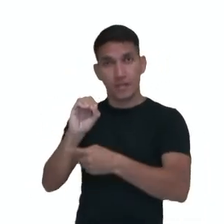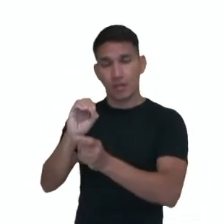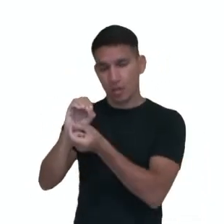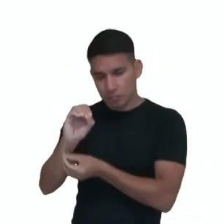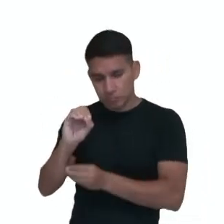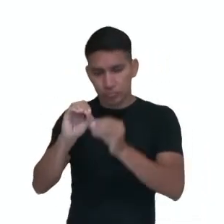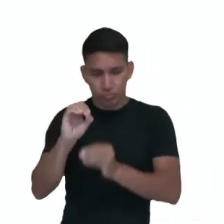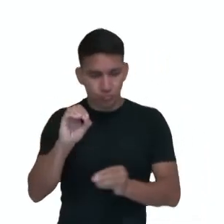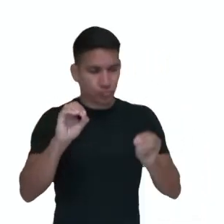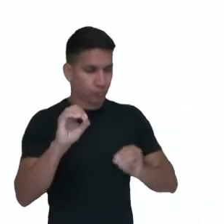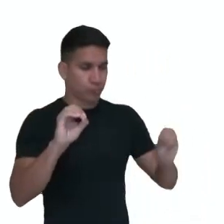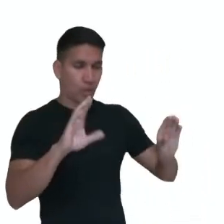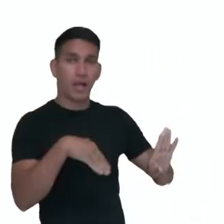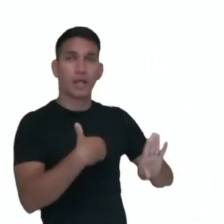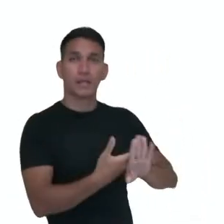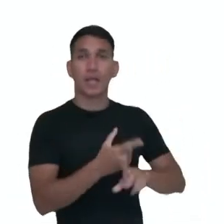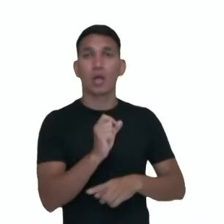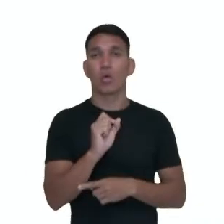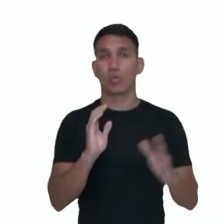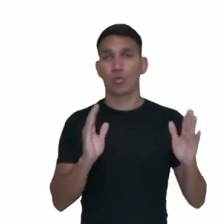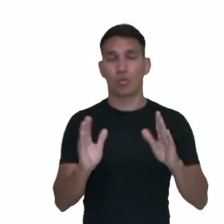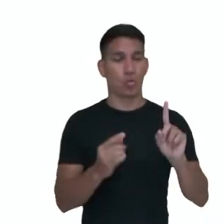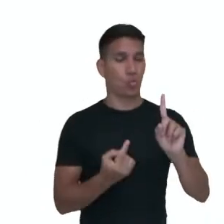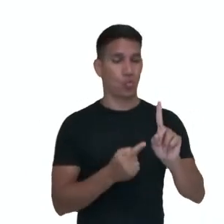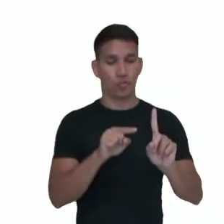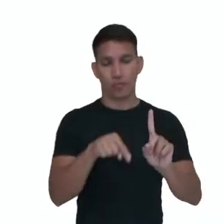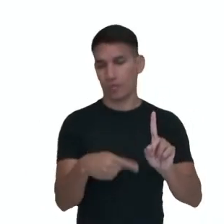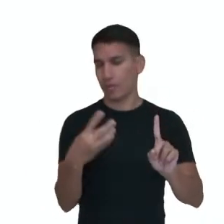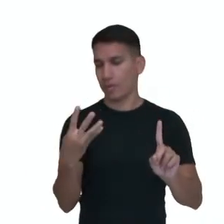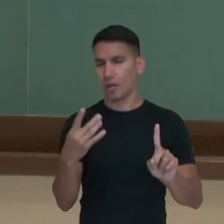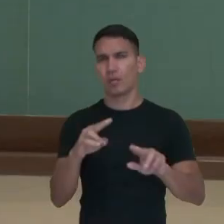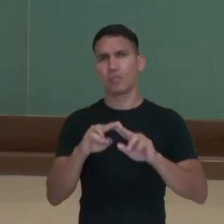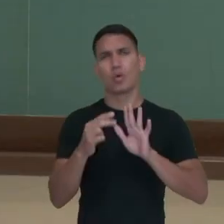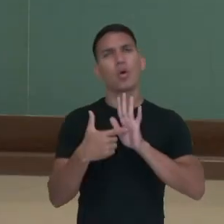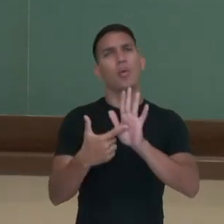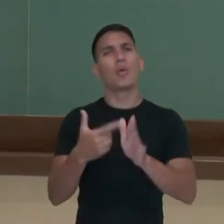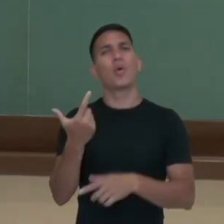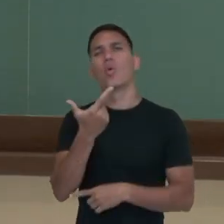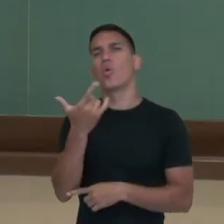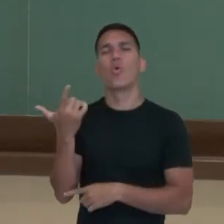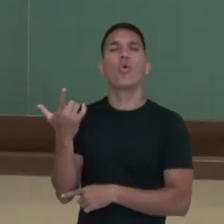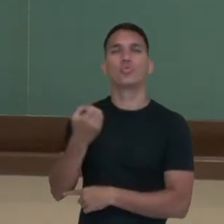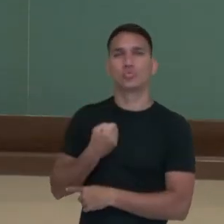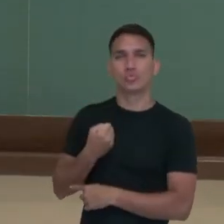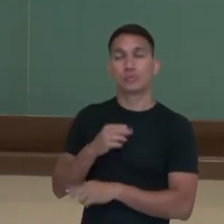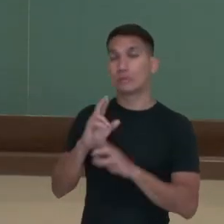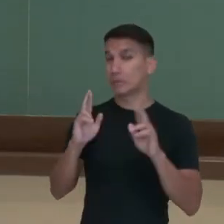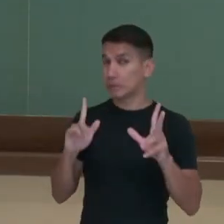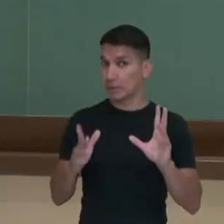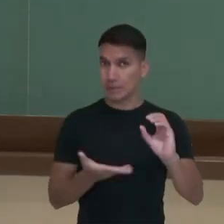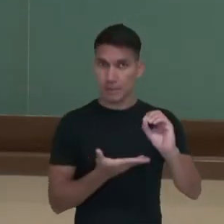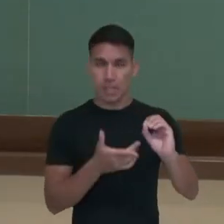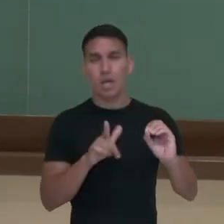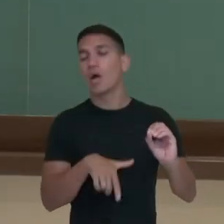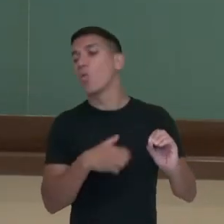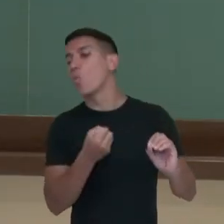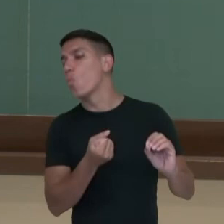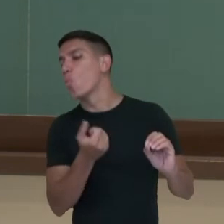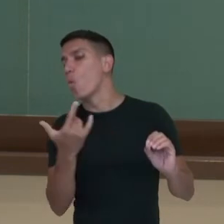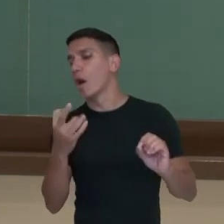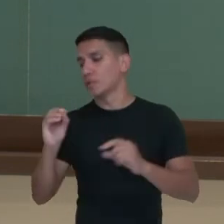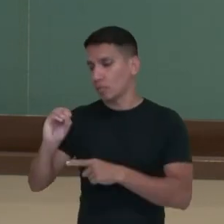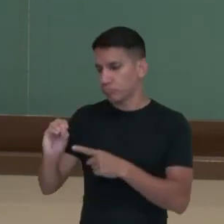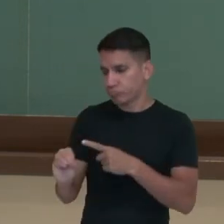e o 4. E aí a gente representa todos os outros números aqui que são diferentes de zero e conta quantas casas